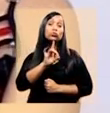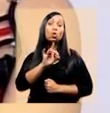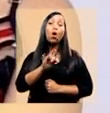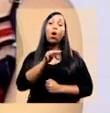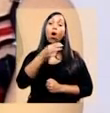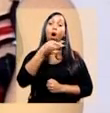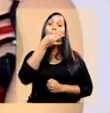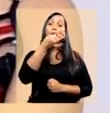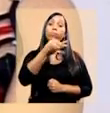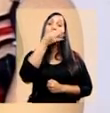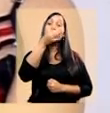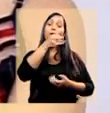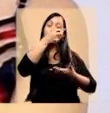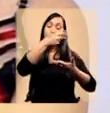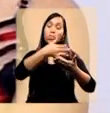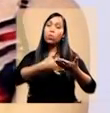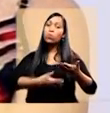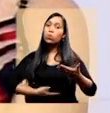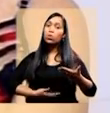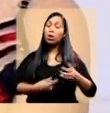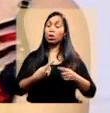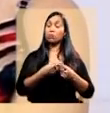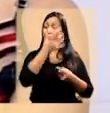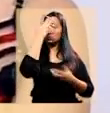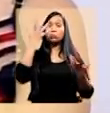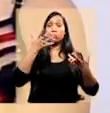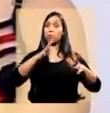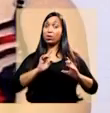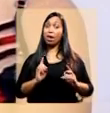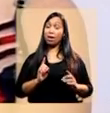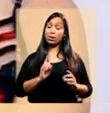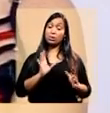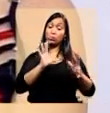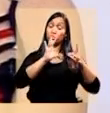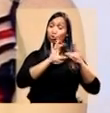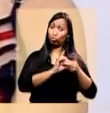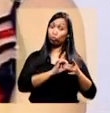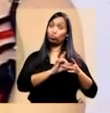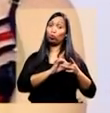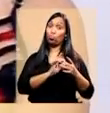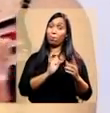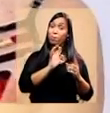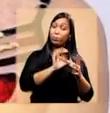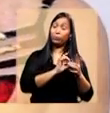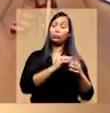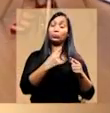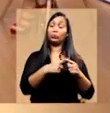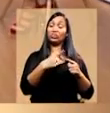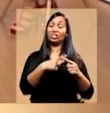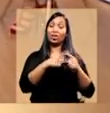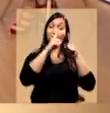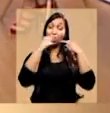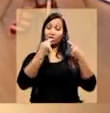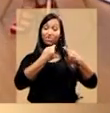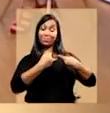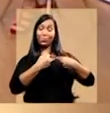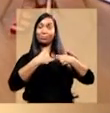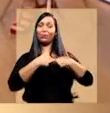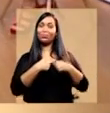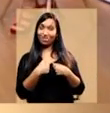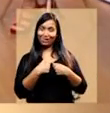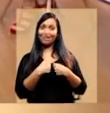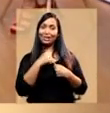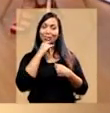o depoimento. Porque é muito importante, as pessoas não querem se envolver por medo da violência mudar de foco, né? Contra a